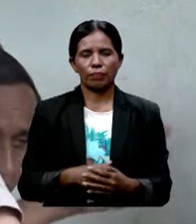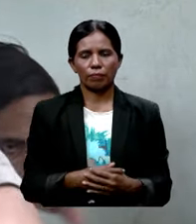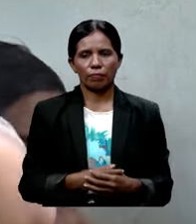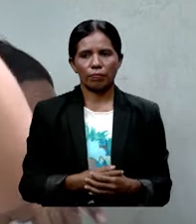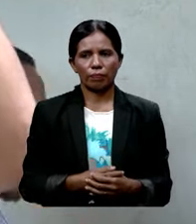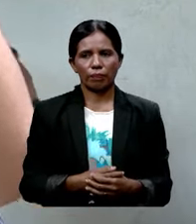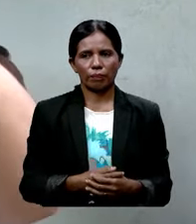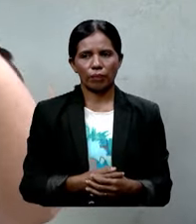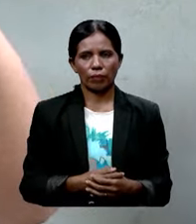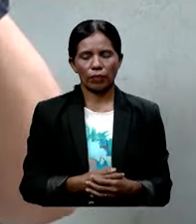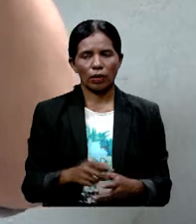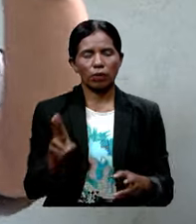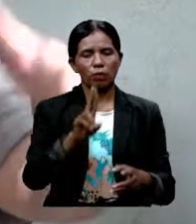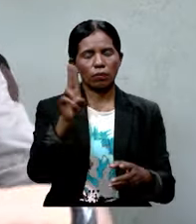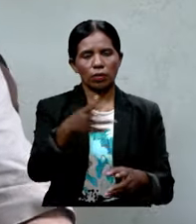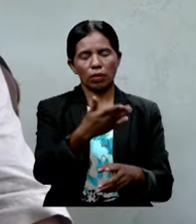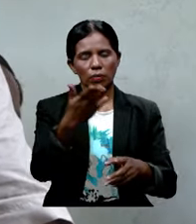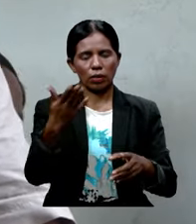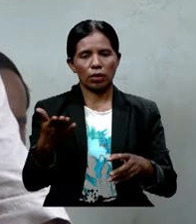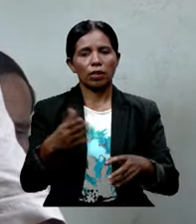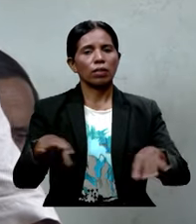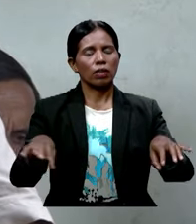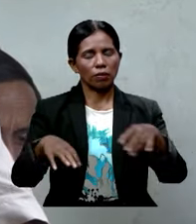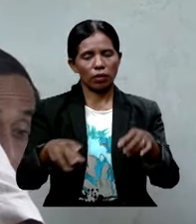Ora tu ne zere, am să s-a întâmplat nimic zere rasii.